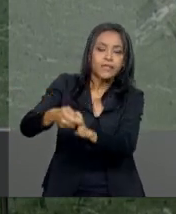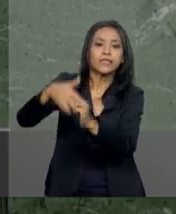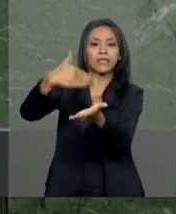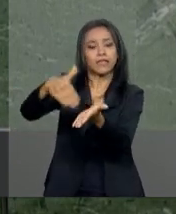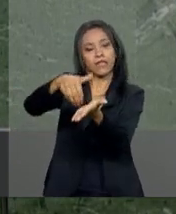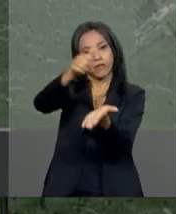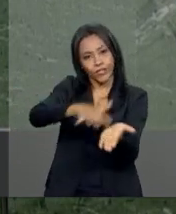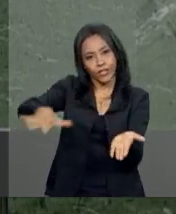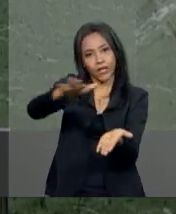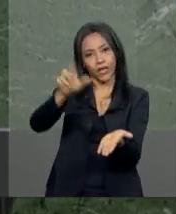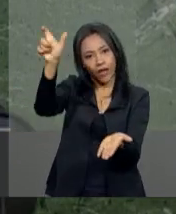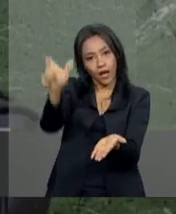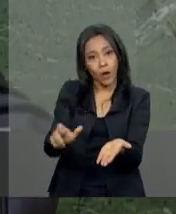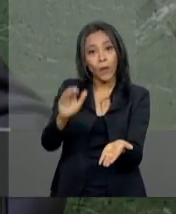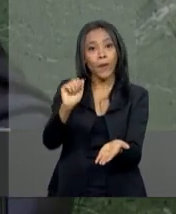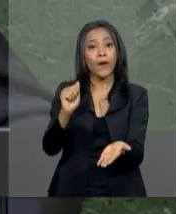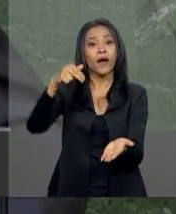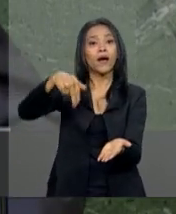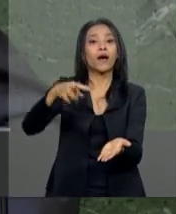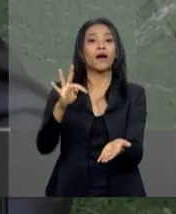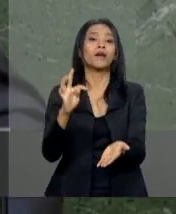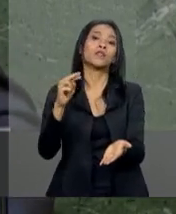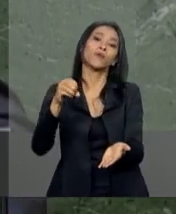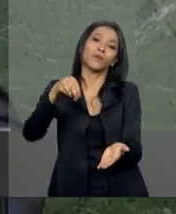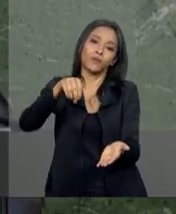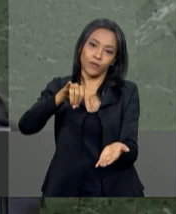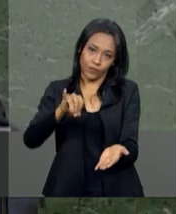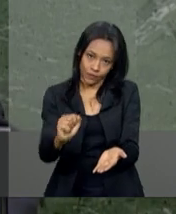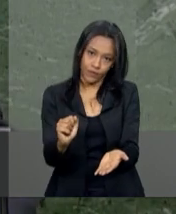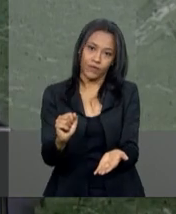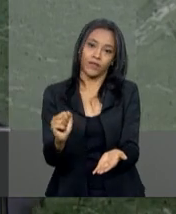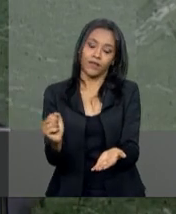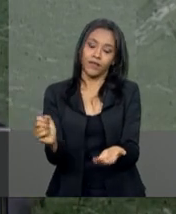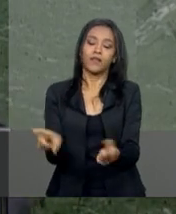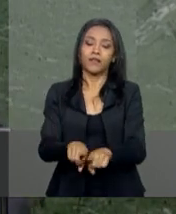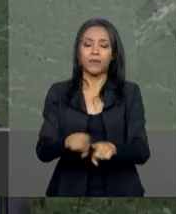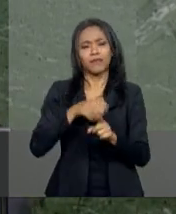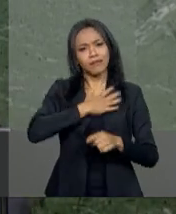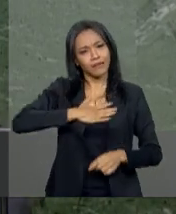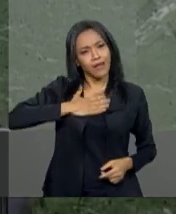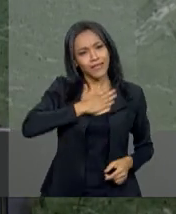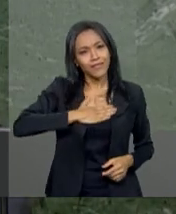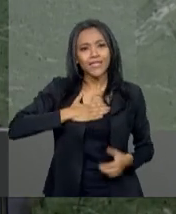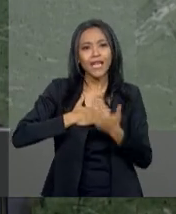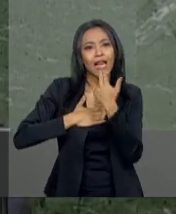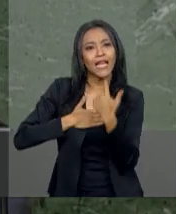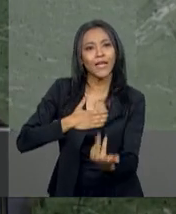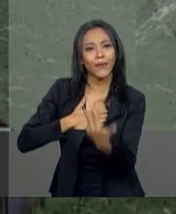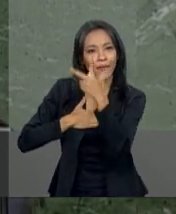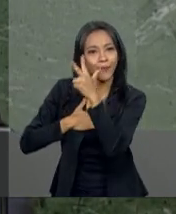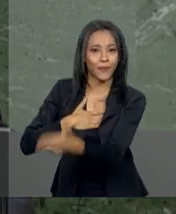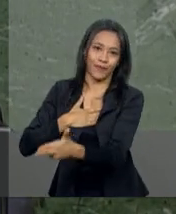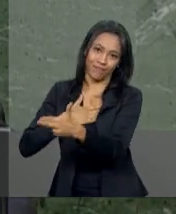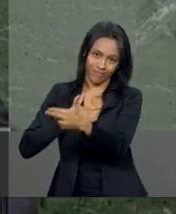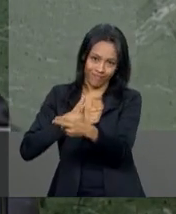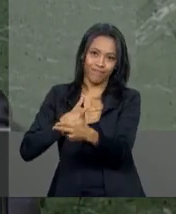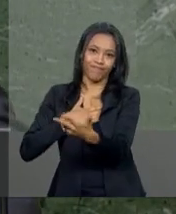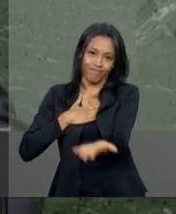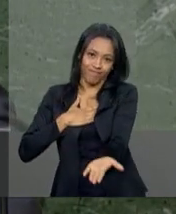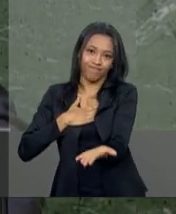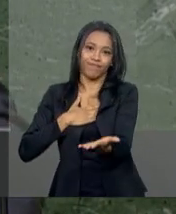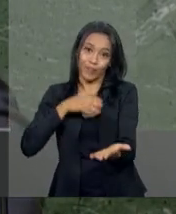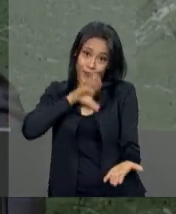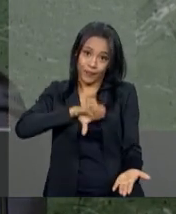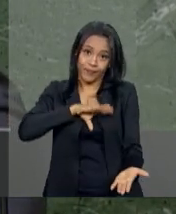guterres e é uma satisfação particular fazê lo em nossa língua comum senhoras e